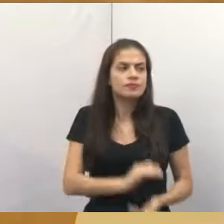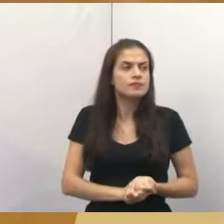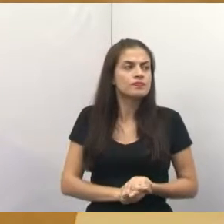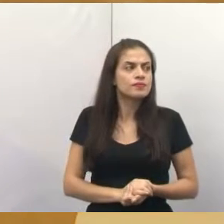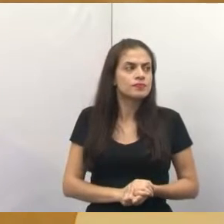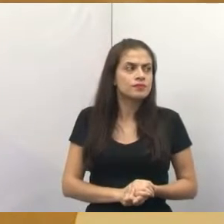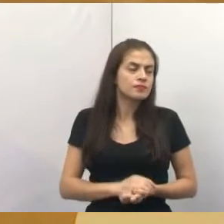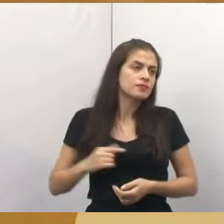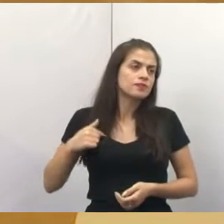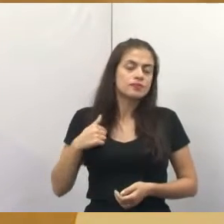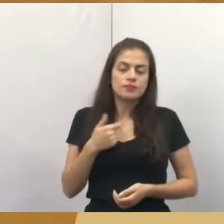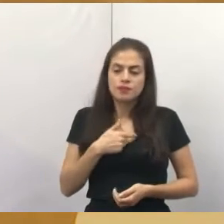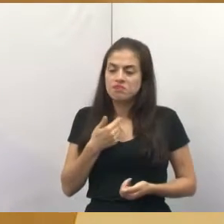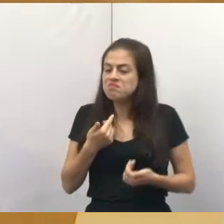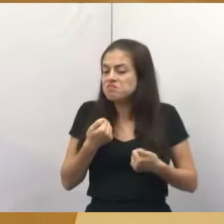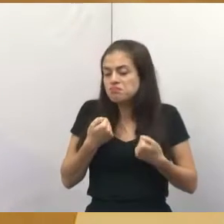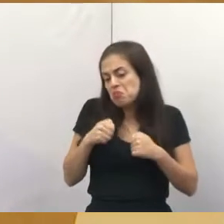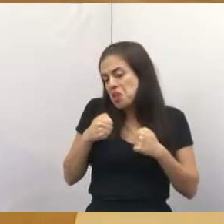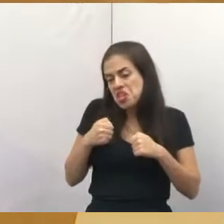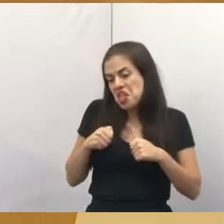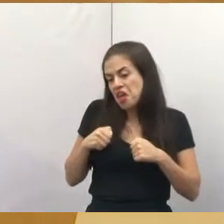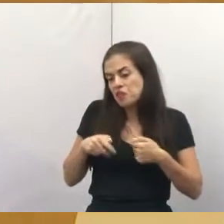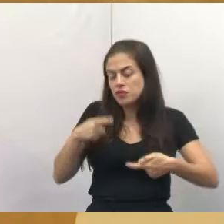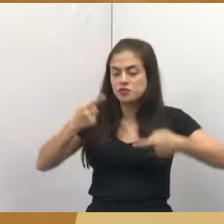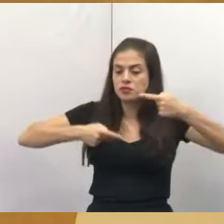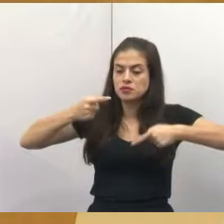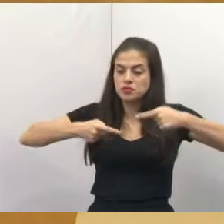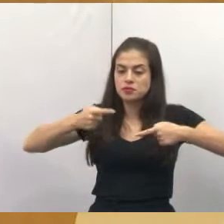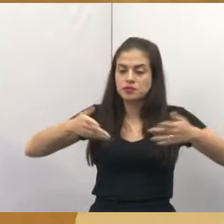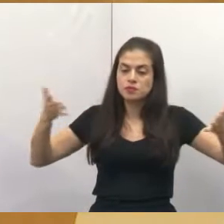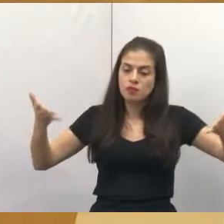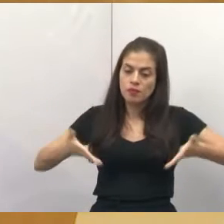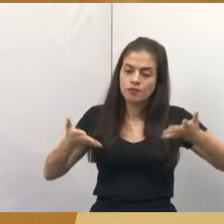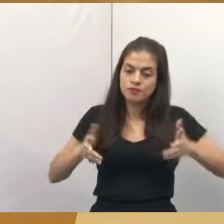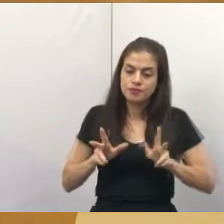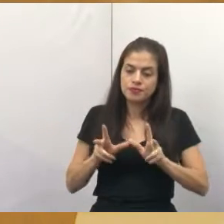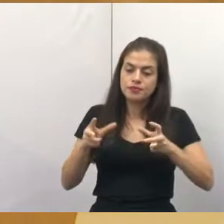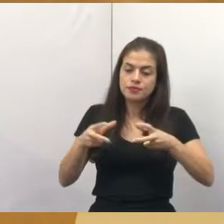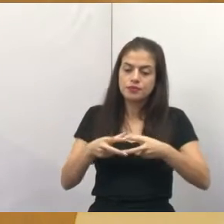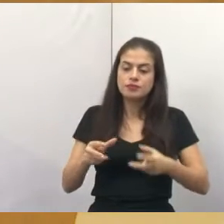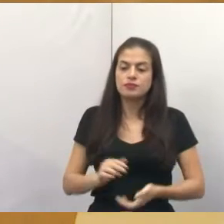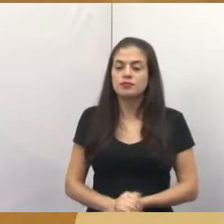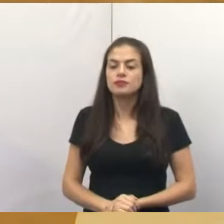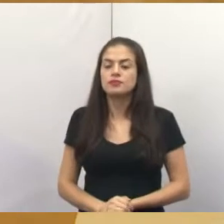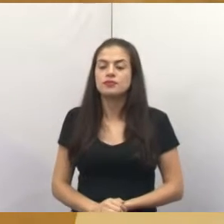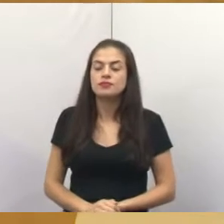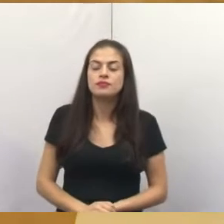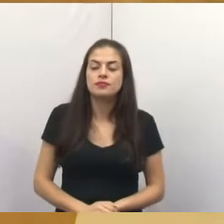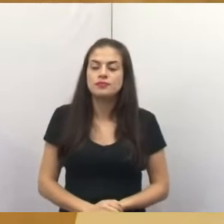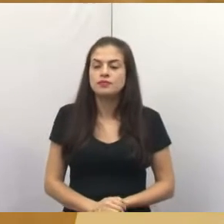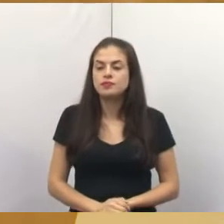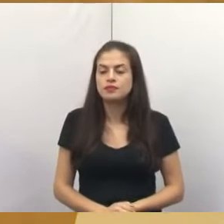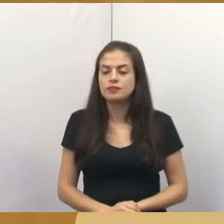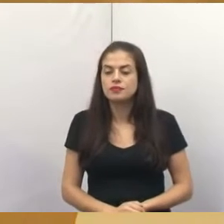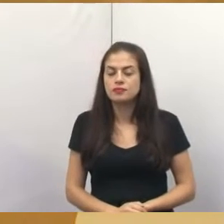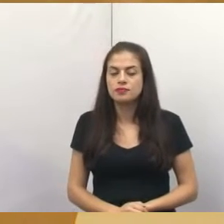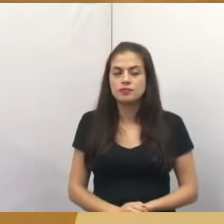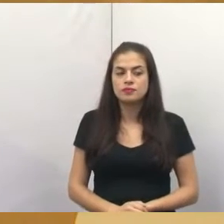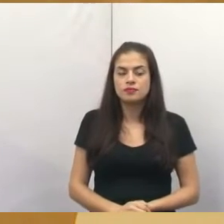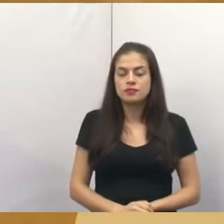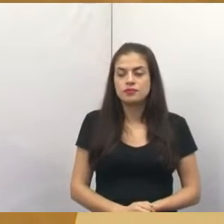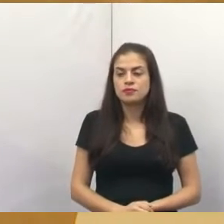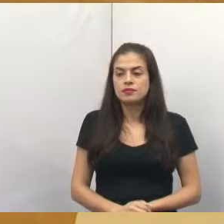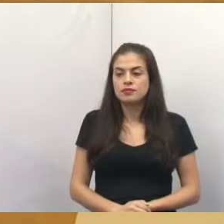poderia nós estar nessa discussão aqui, hoje, aqui na Câmara Municipal. E